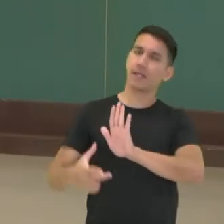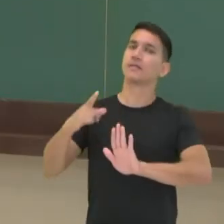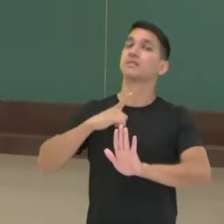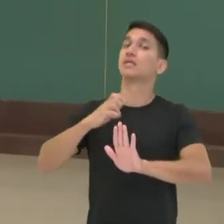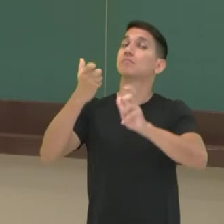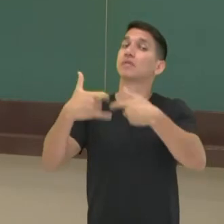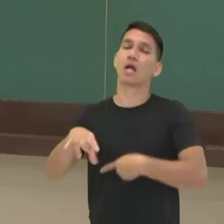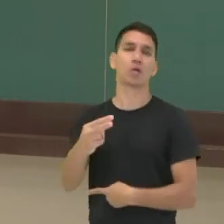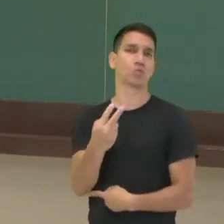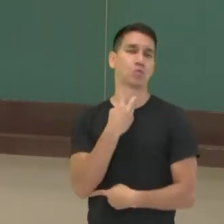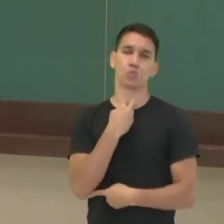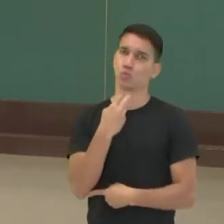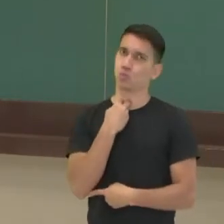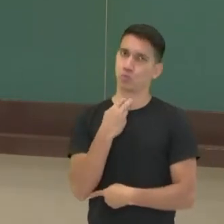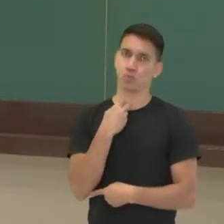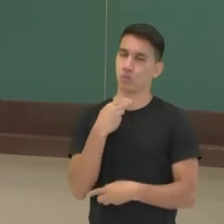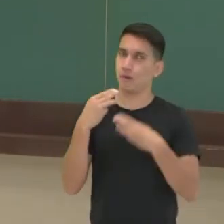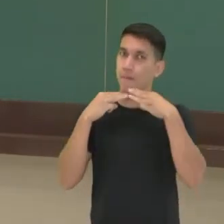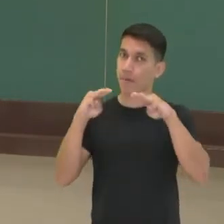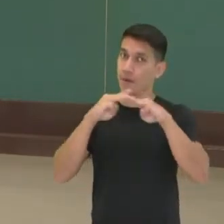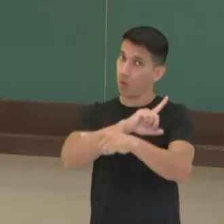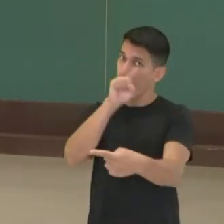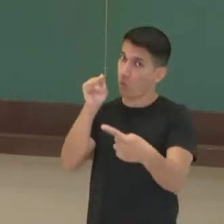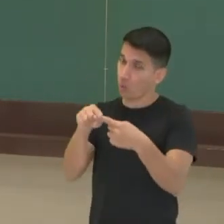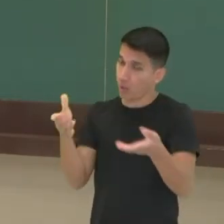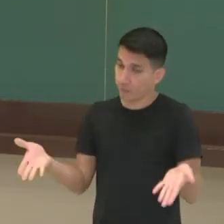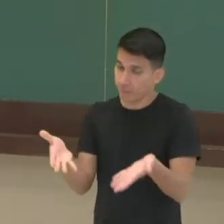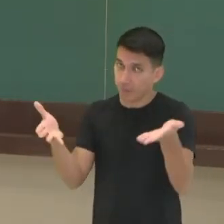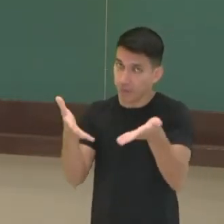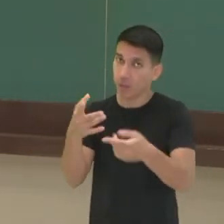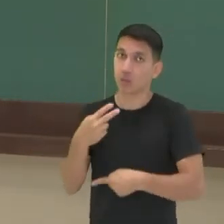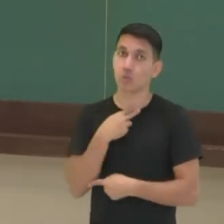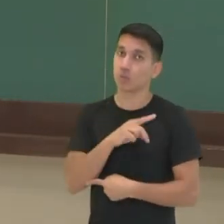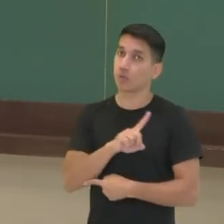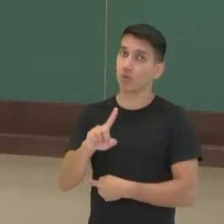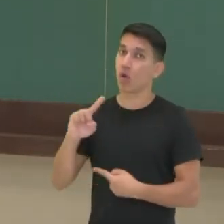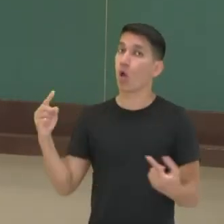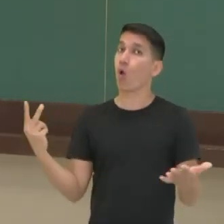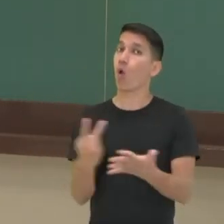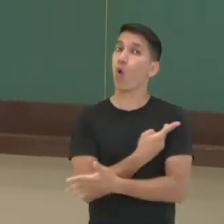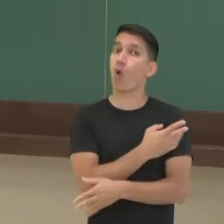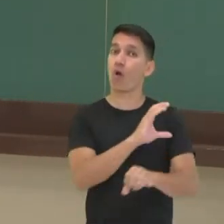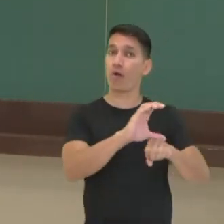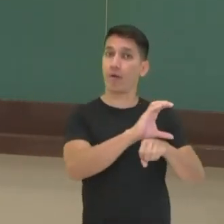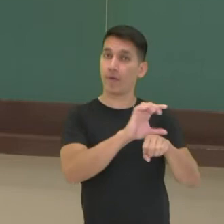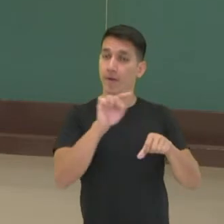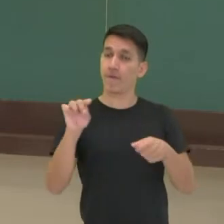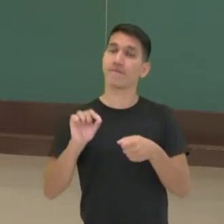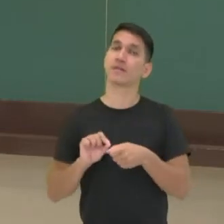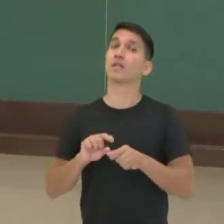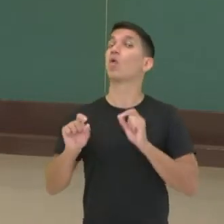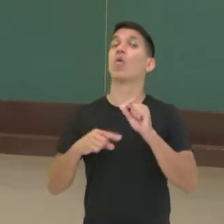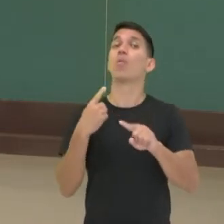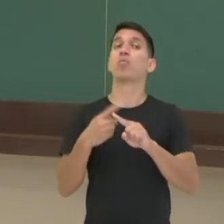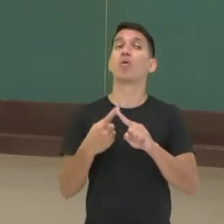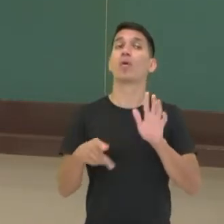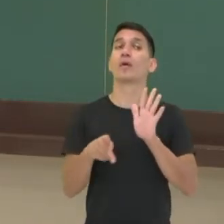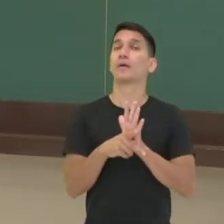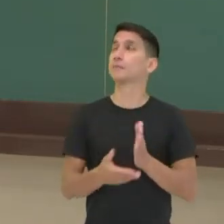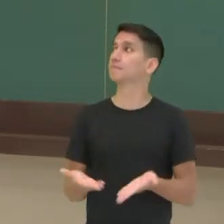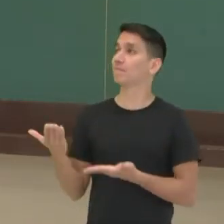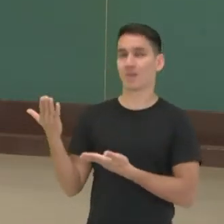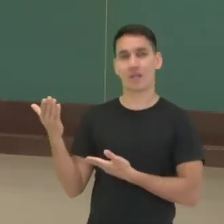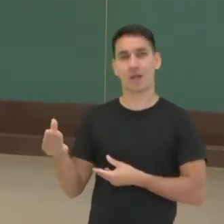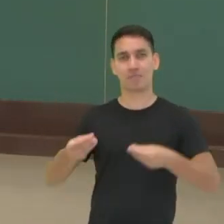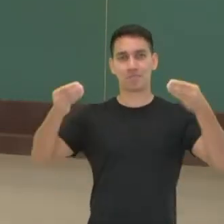que não pode, não é possível. É contra a legislação. E ele está se baseando no quê? Tem outro